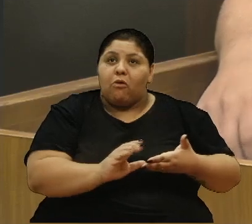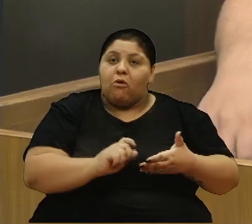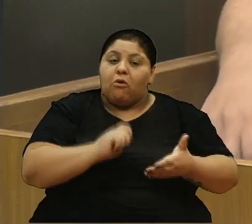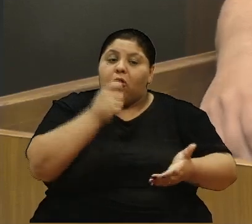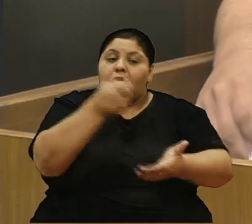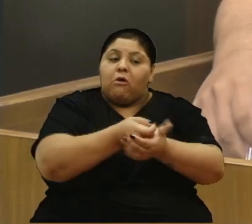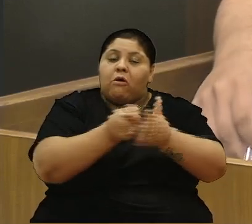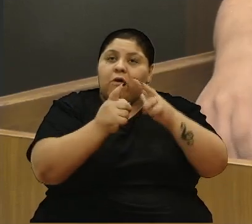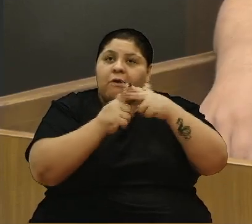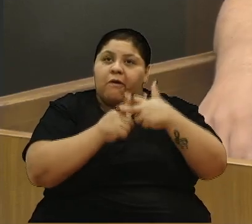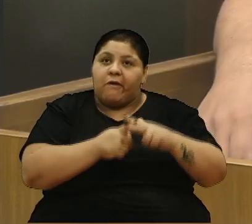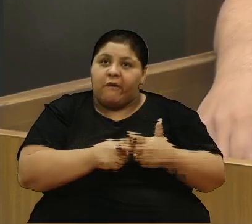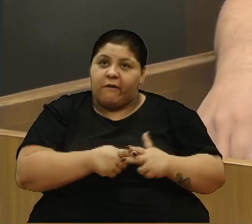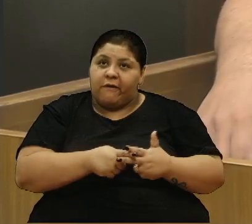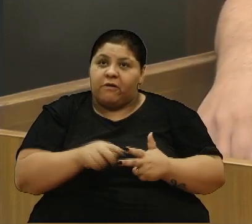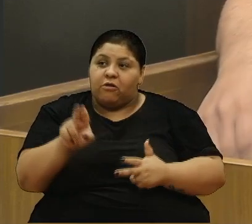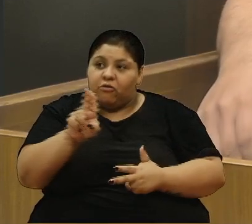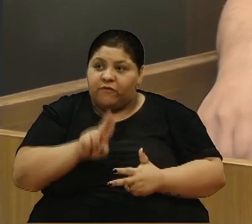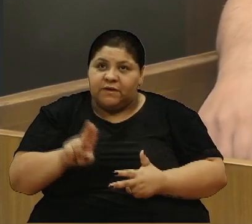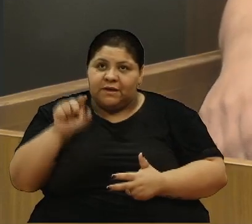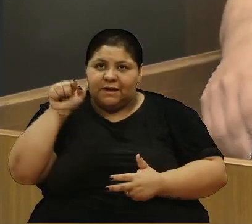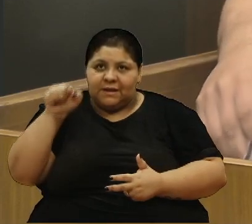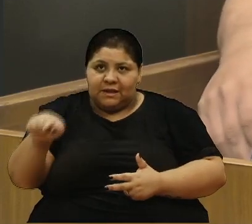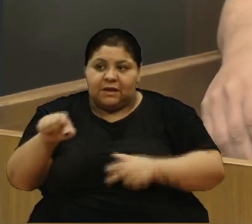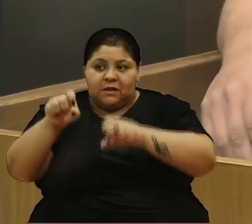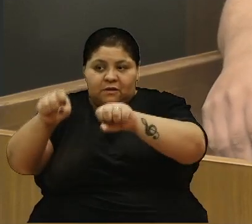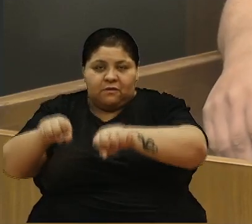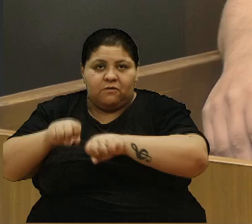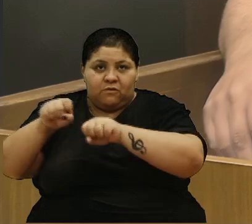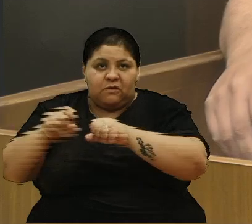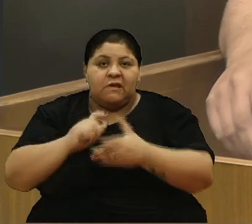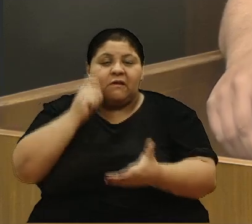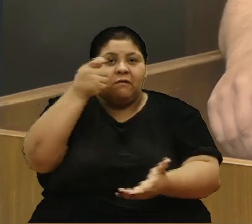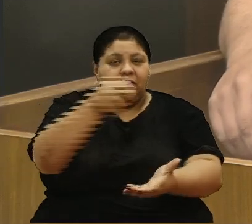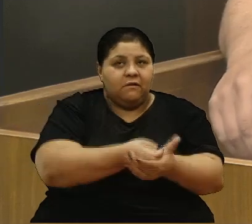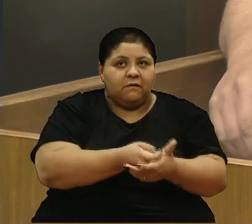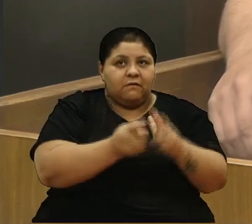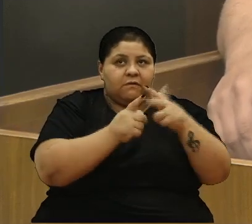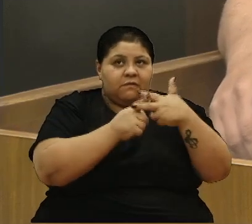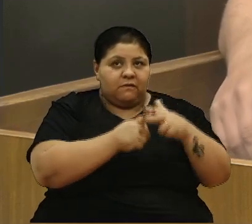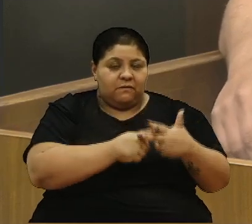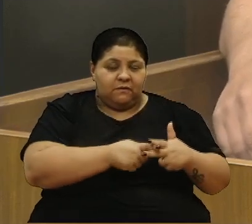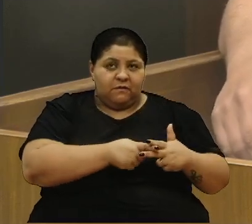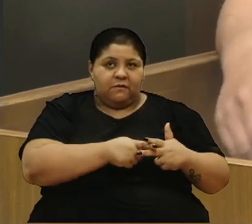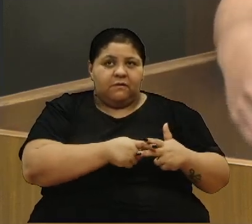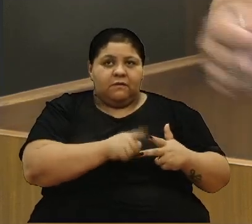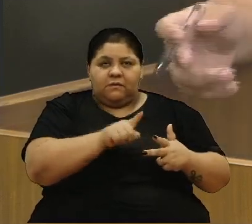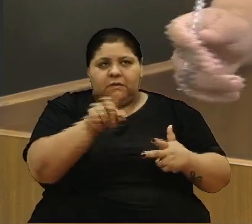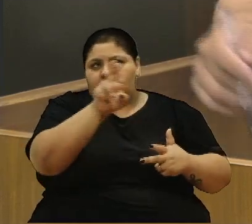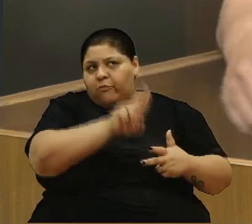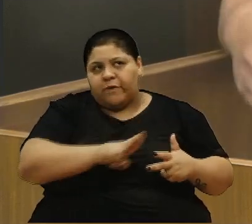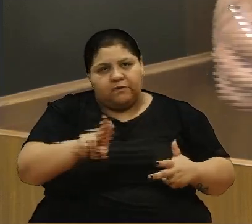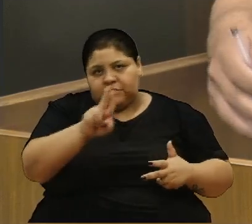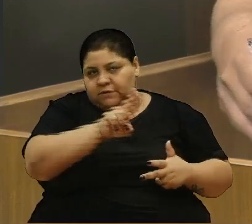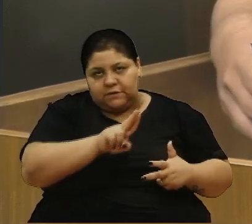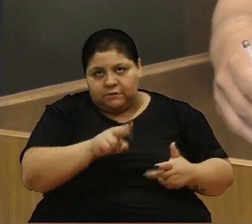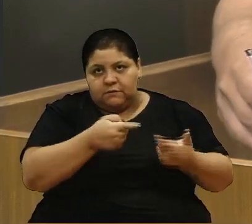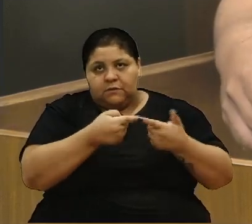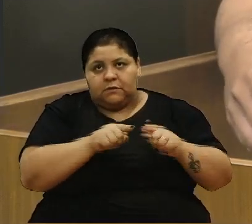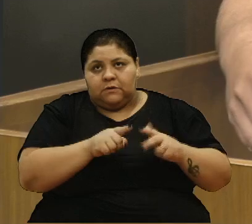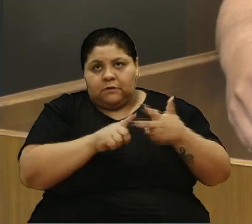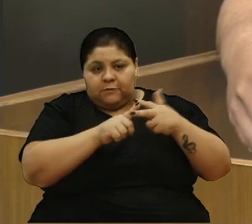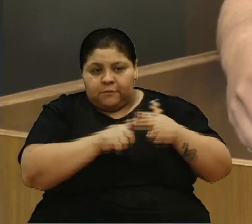da universidade onde ela está. É isso. E o custo de restauro dela, não para usar, para andar, mas o